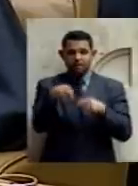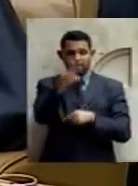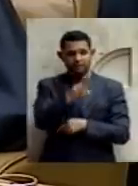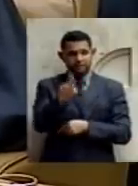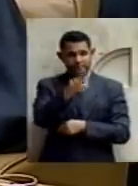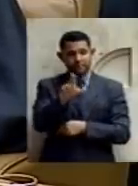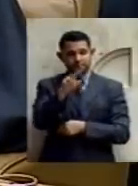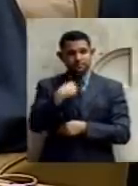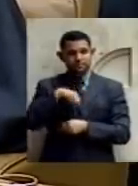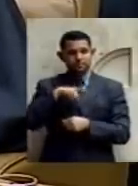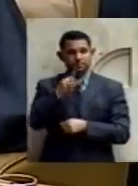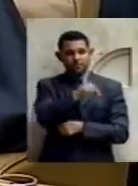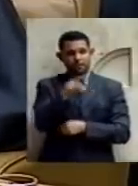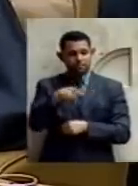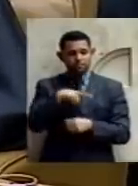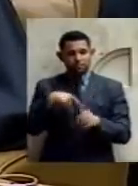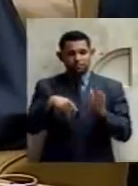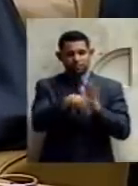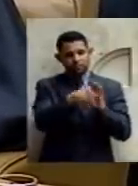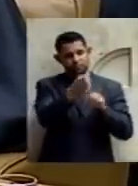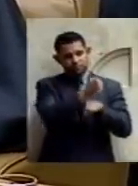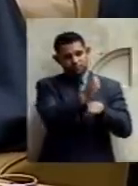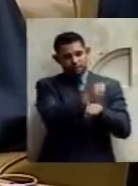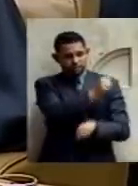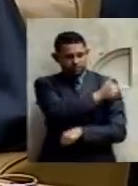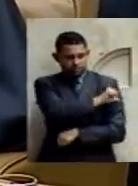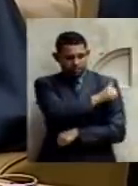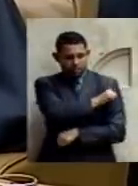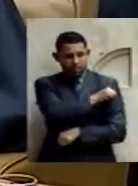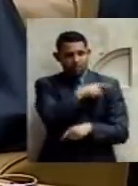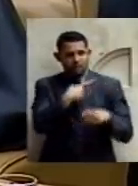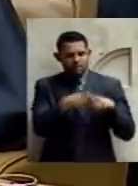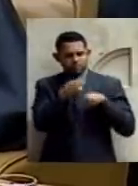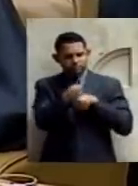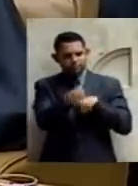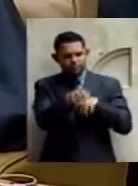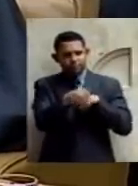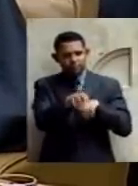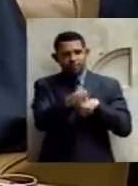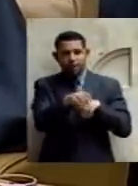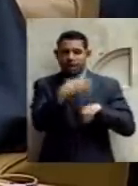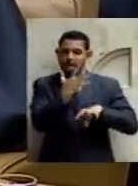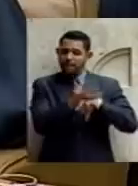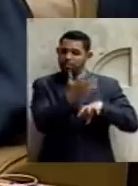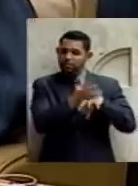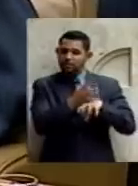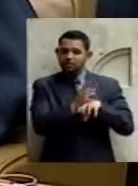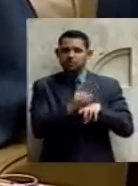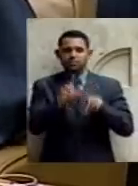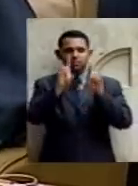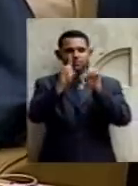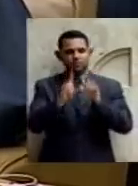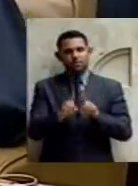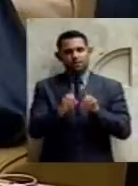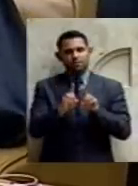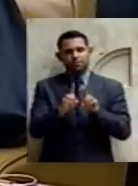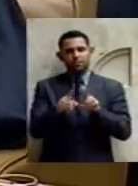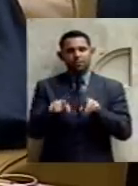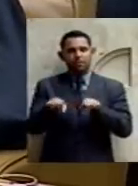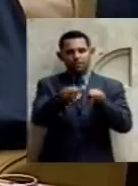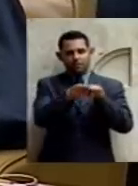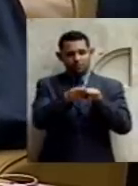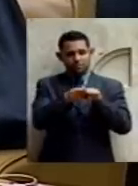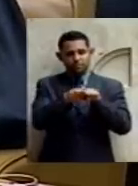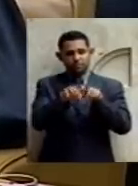Direito da Universidade do Estado do Rio de Janeiro, onde lecionou as disciplinas de Direito Constitucional e Direito